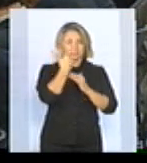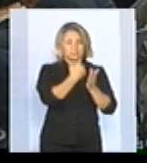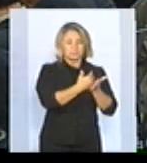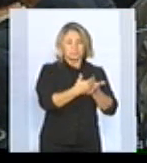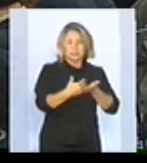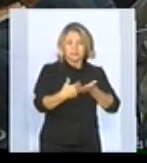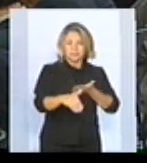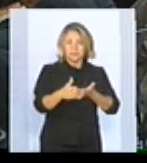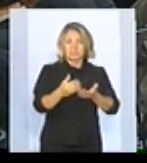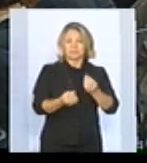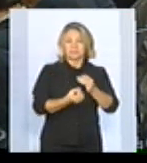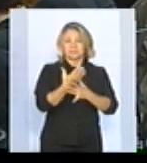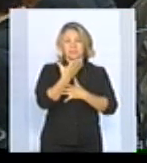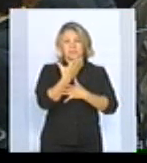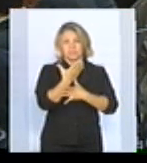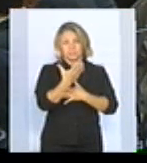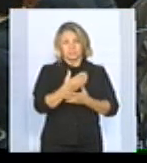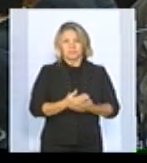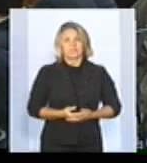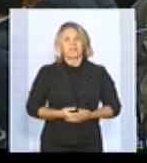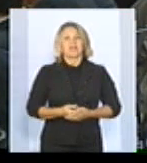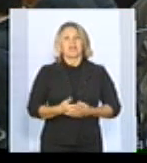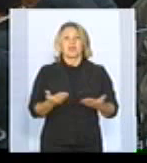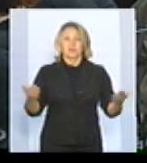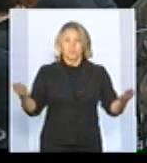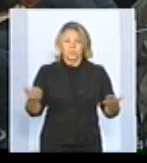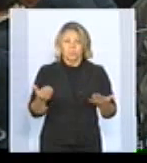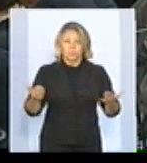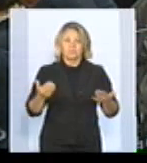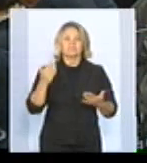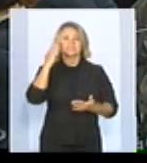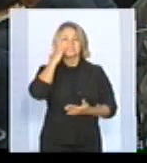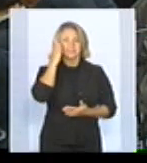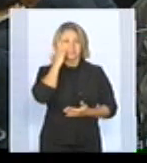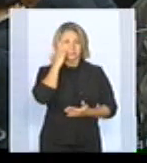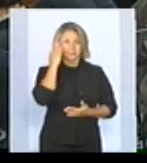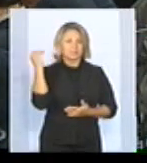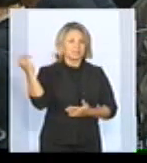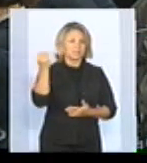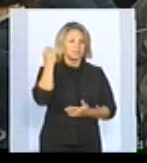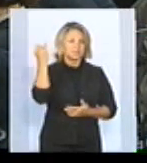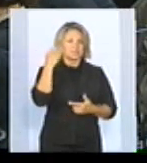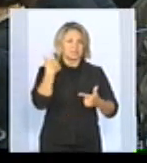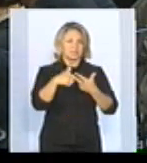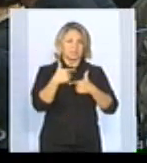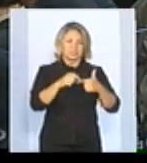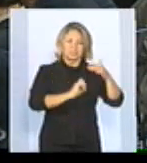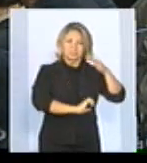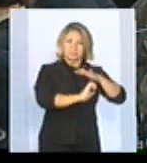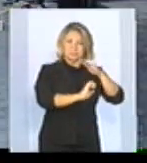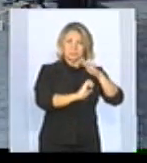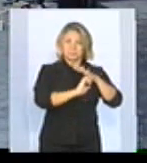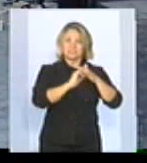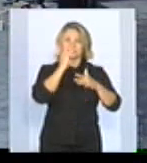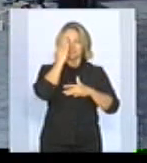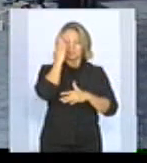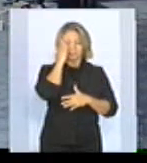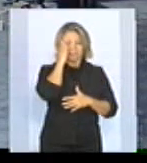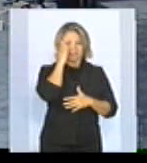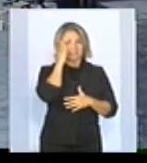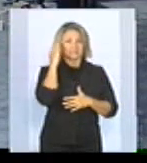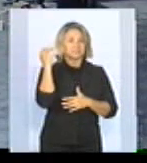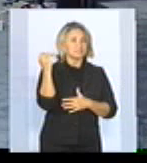agência. Assim, sublinhando a legitimidade e relevância da atuação da agência, bem como a pertinência e